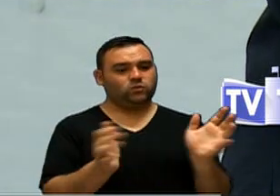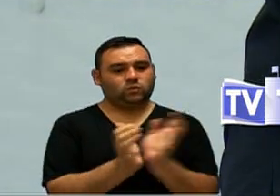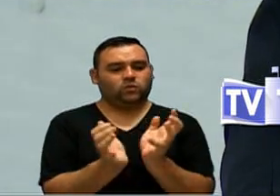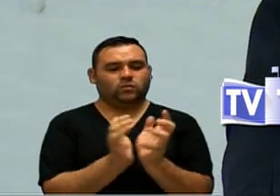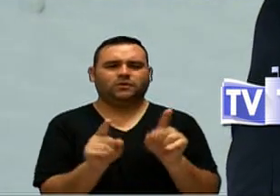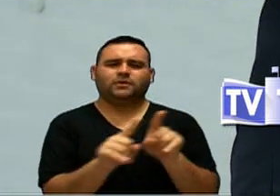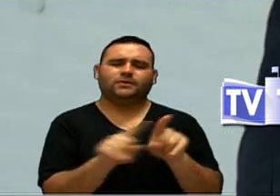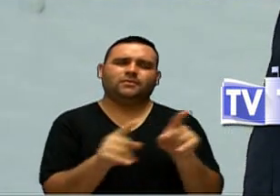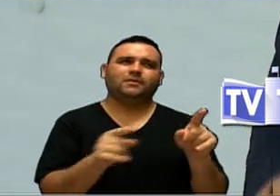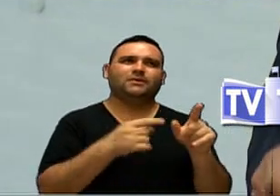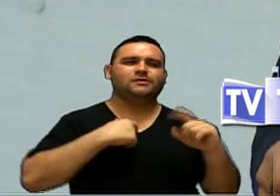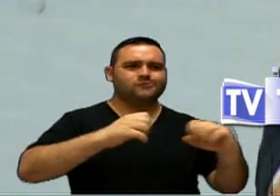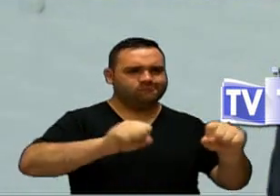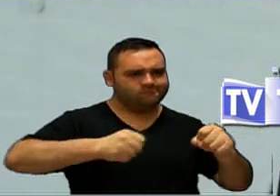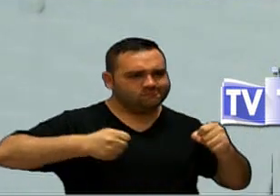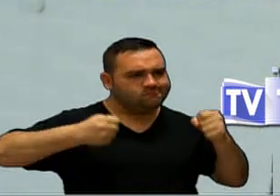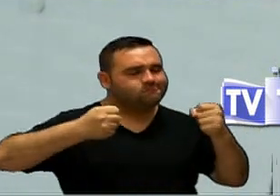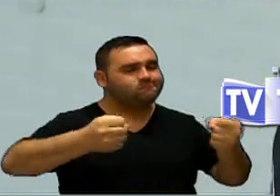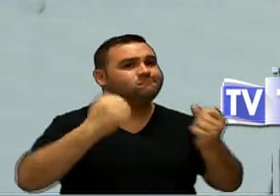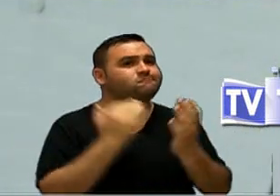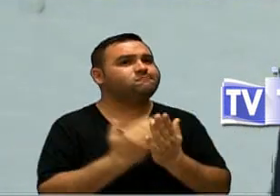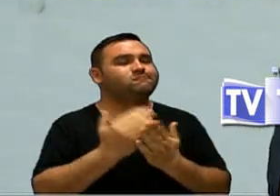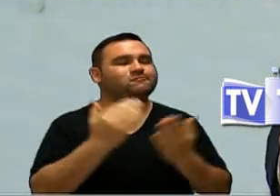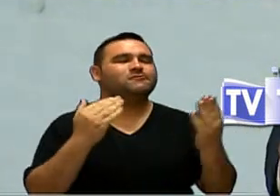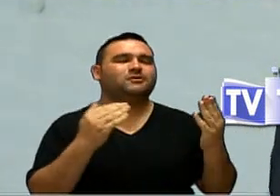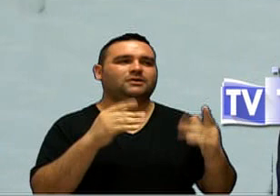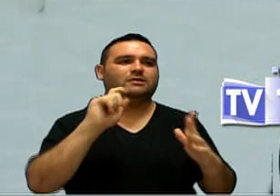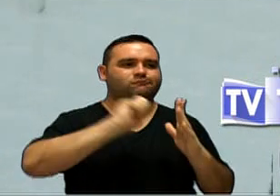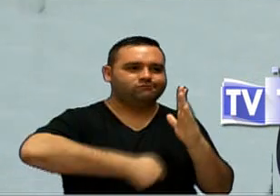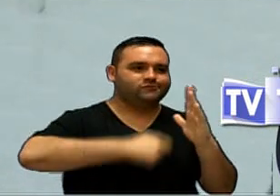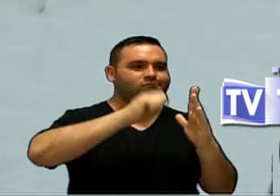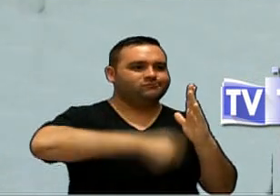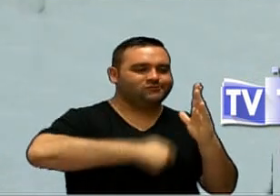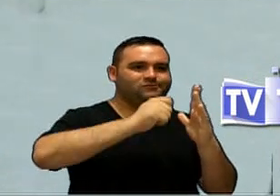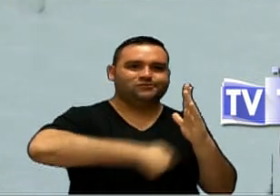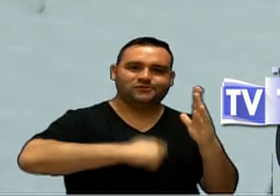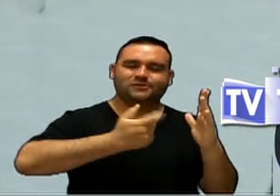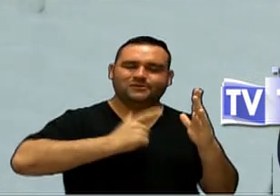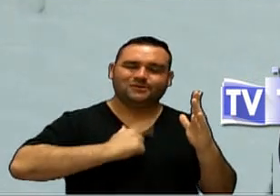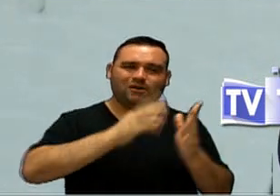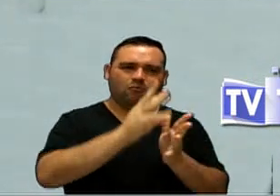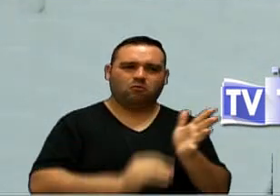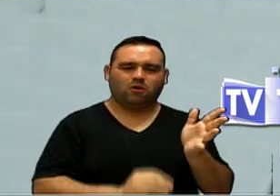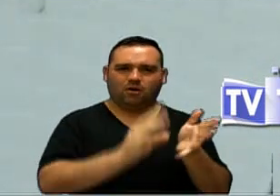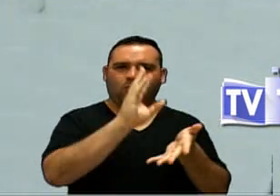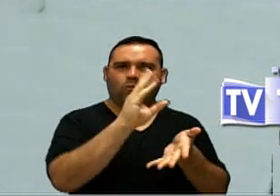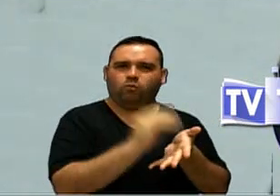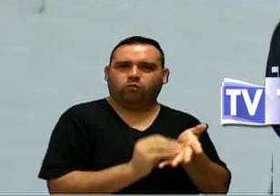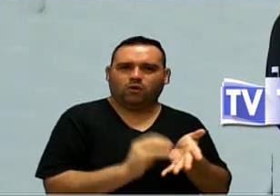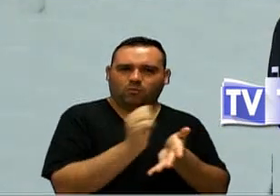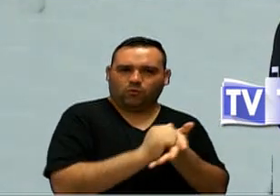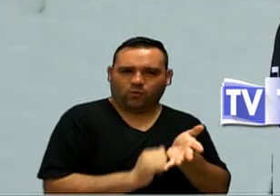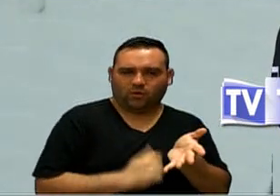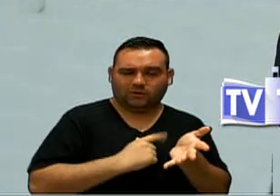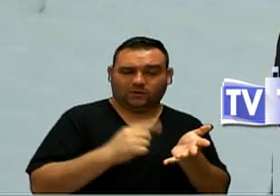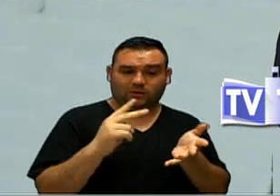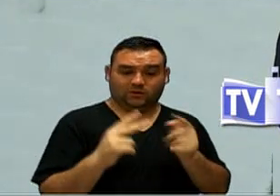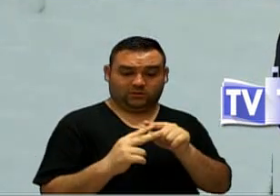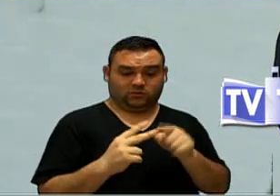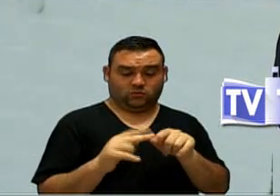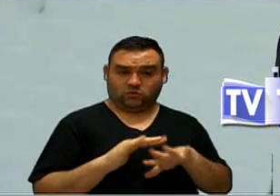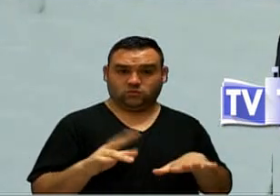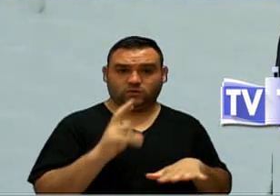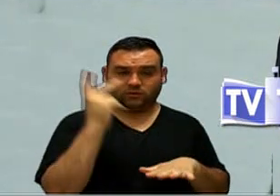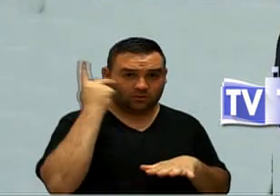segmentos, lutou muito, insistiu muito, fez abaixinados e com razão, e hoje está aí, apenas duas em São